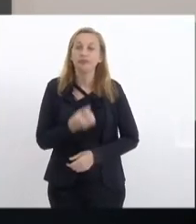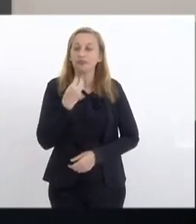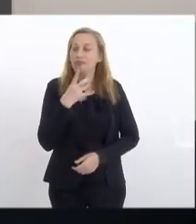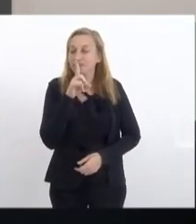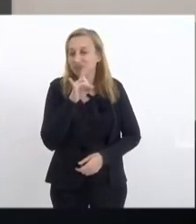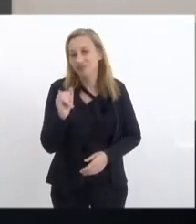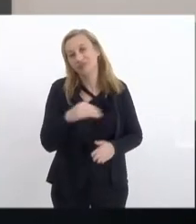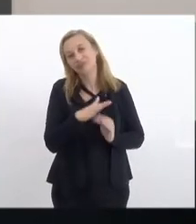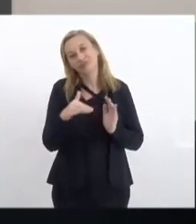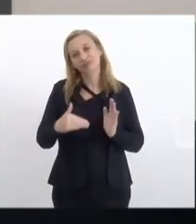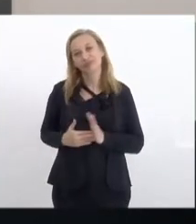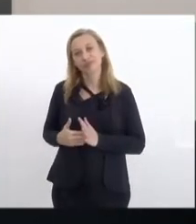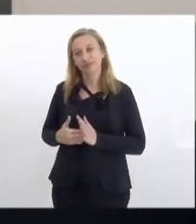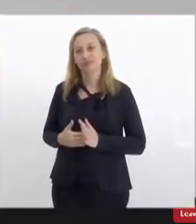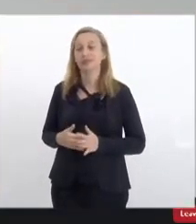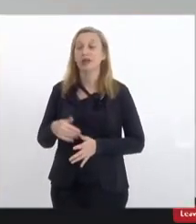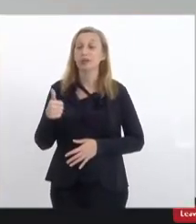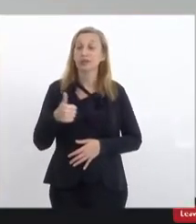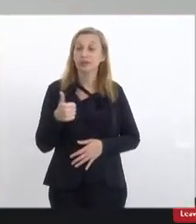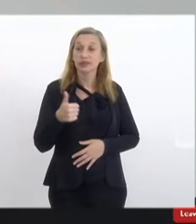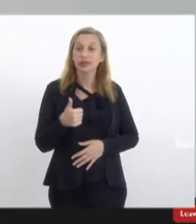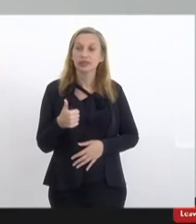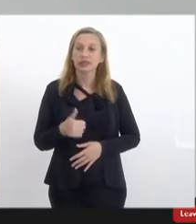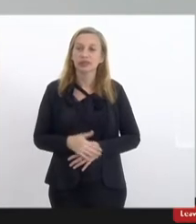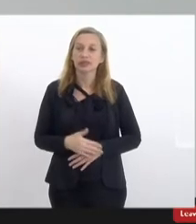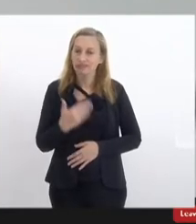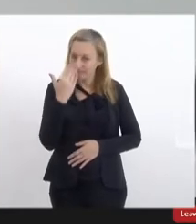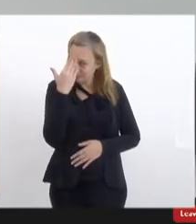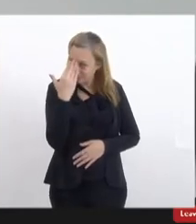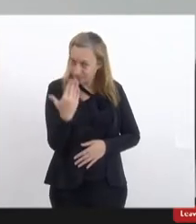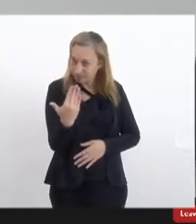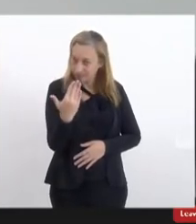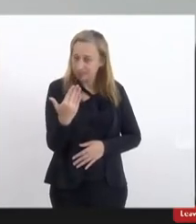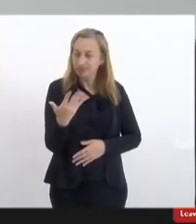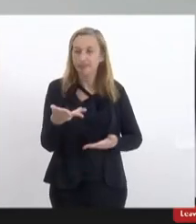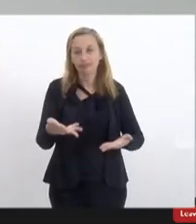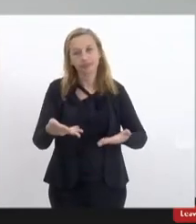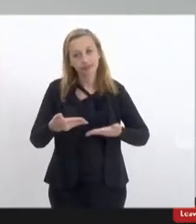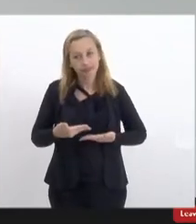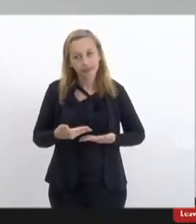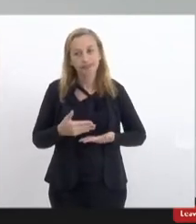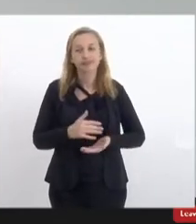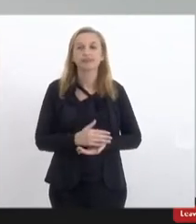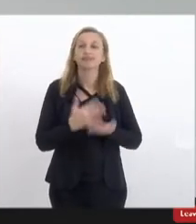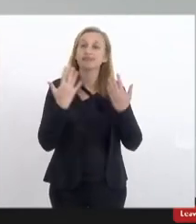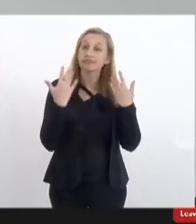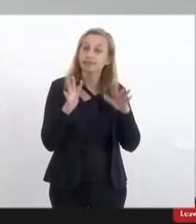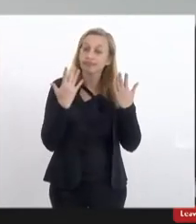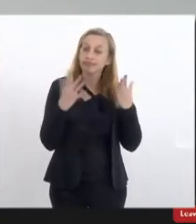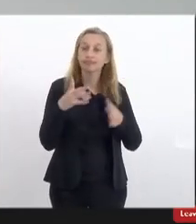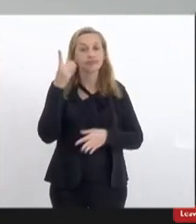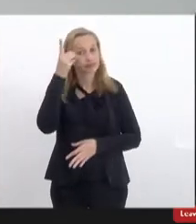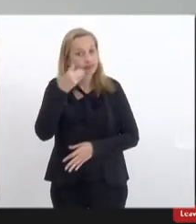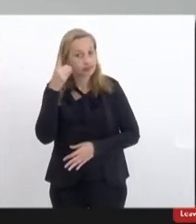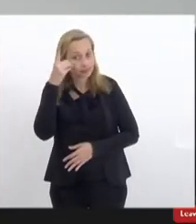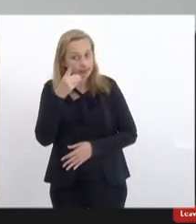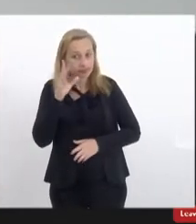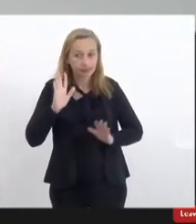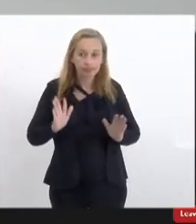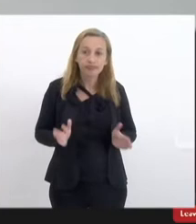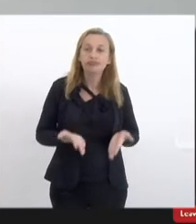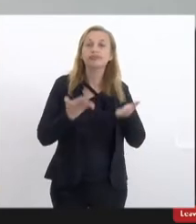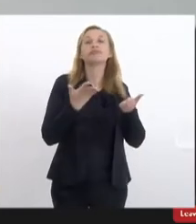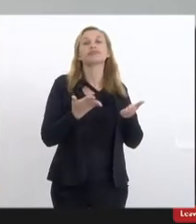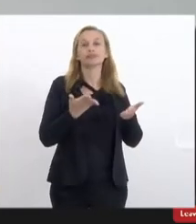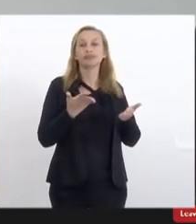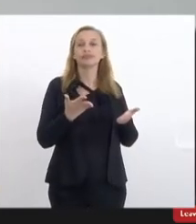Bom dia a todos e todas. Primeiramente, quero agradecer pelo convite, parabenizar o deputado pela iniciativa,